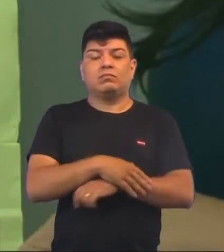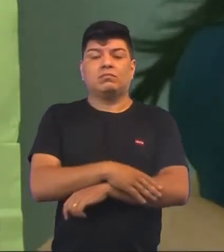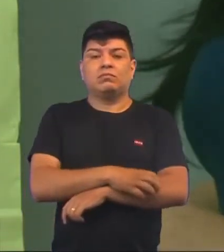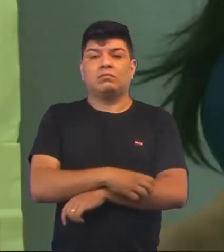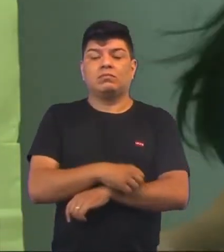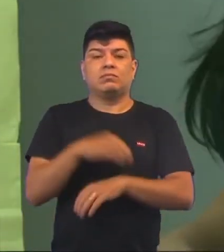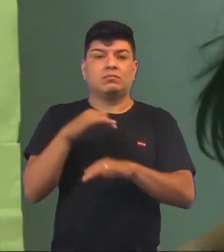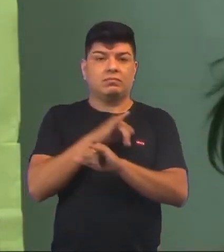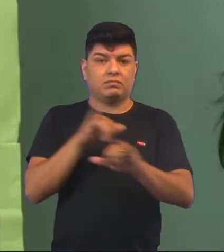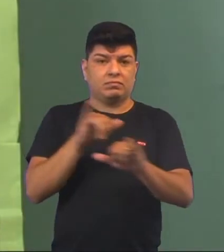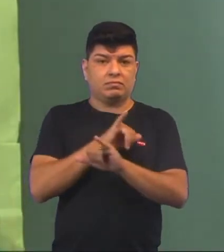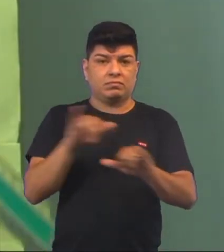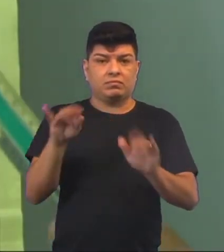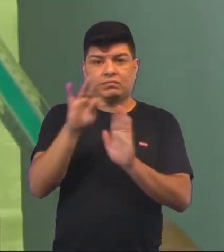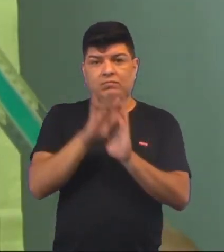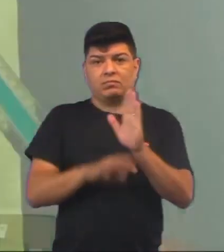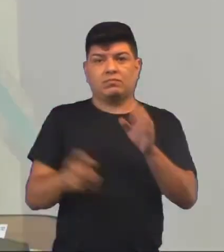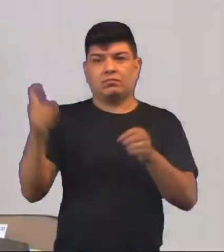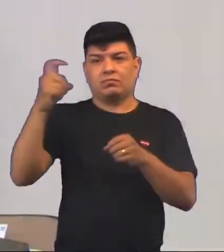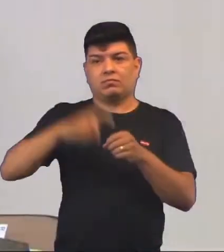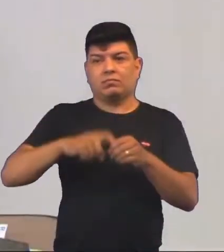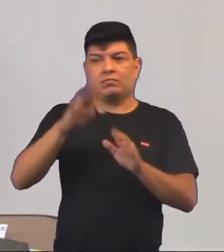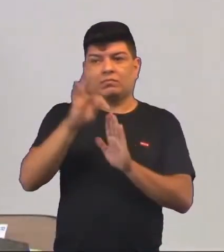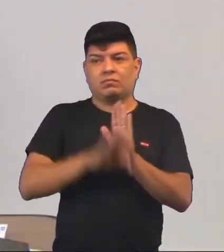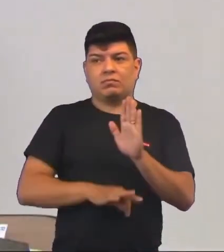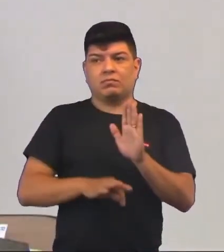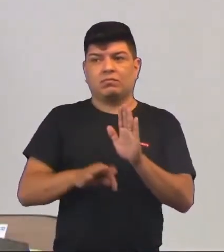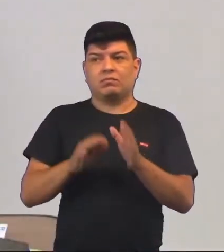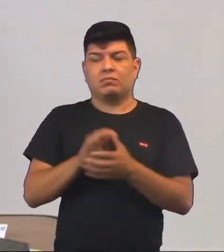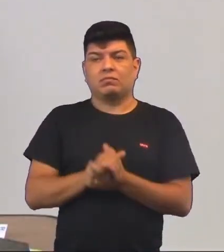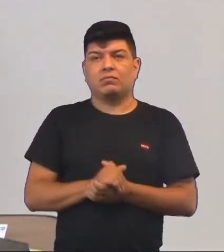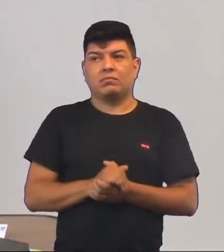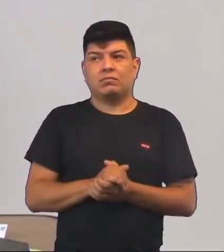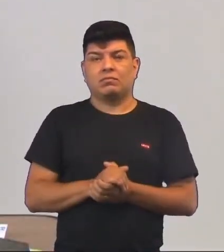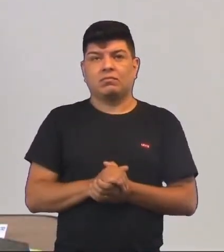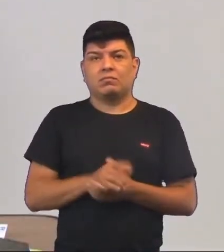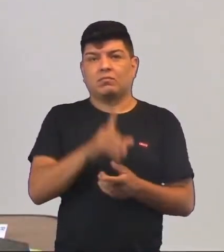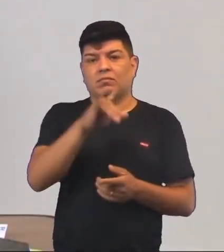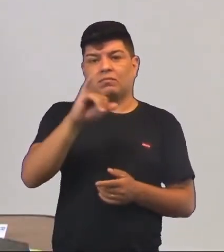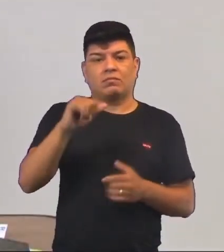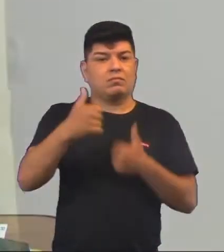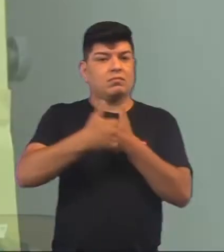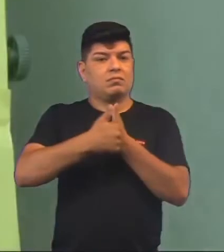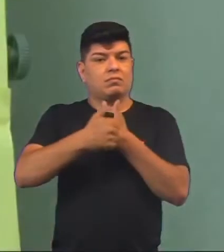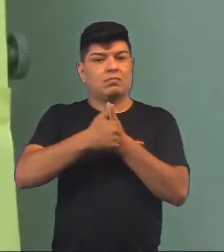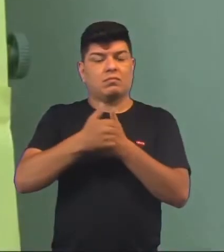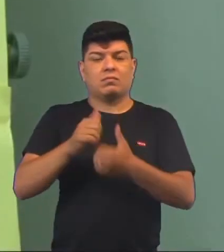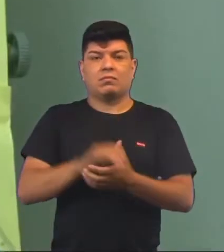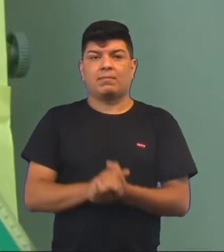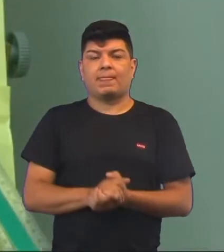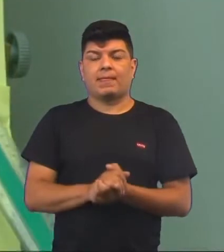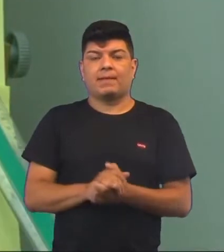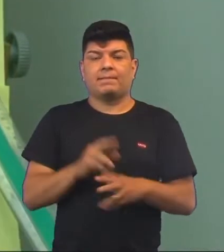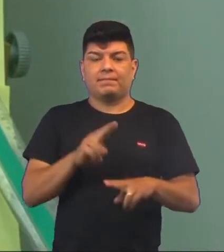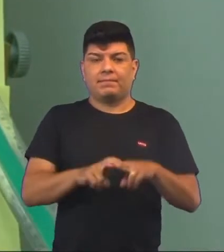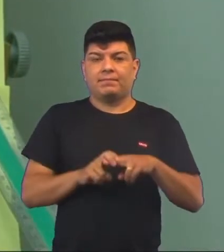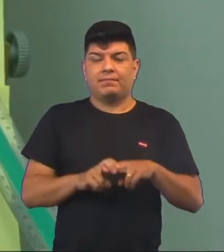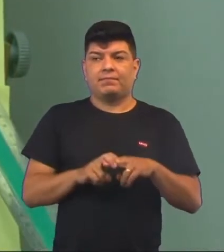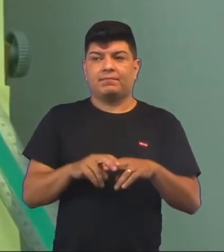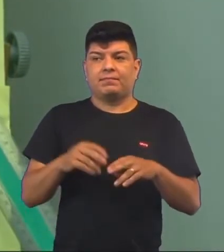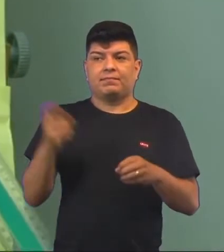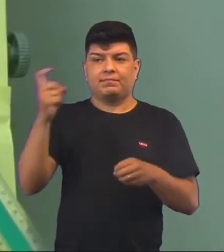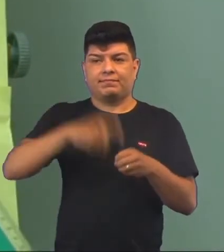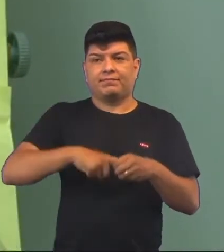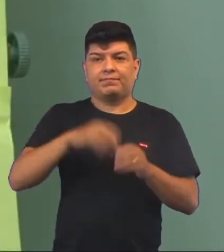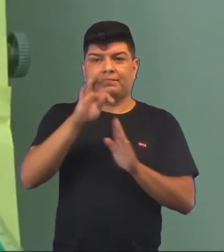publicada, ó, se você reparar aqui no texto, voltando aqui para o texto, ó, folhinha, ó, e a data aqui ao lado, tá? Por isso que eu tenho que voltar aqui para